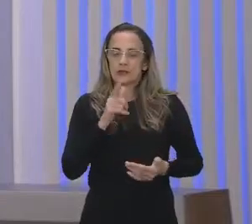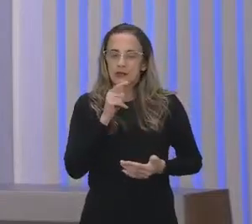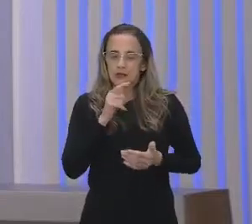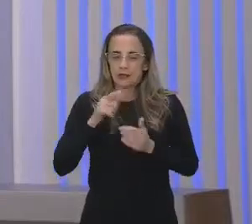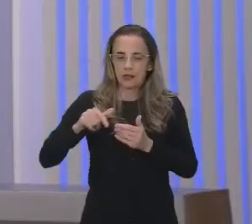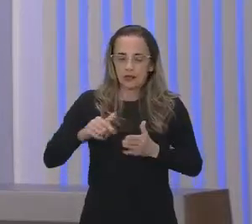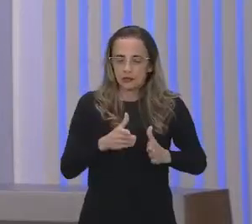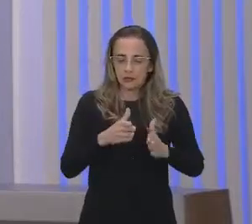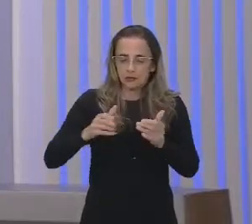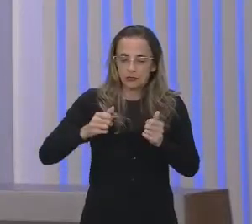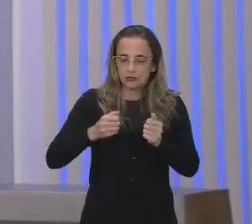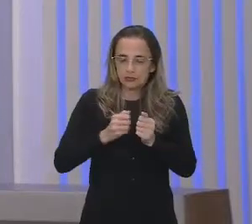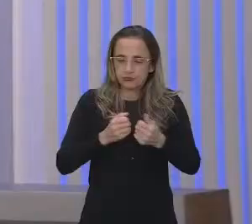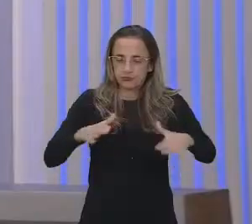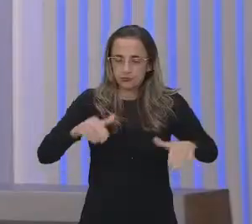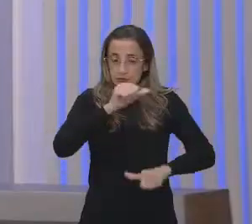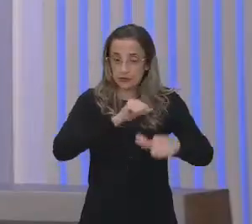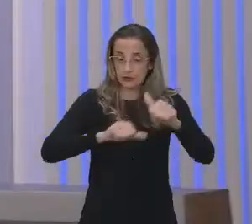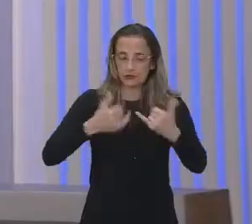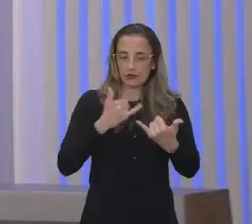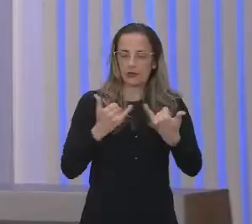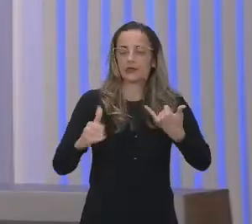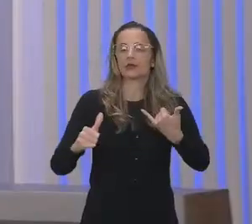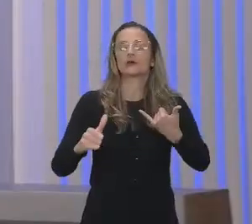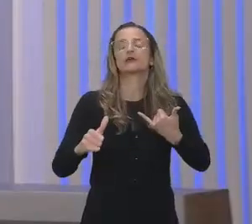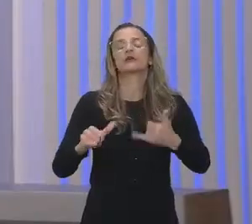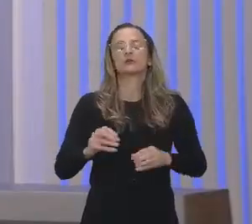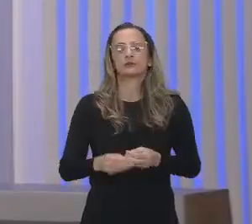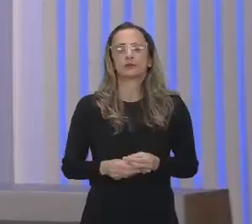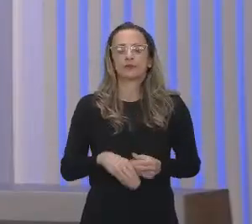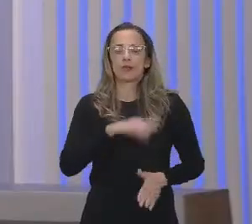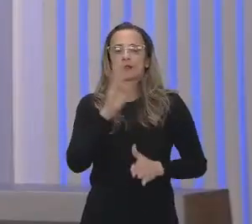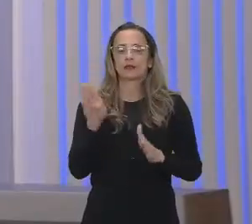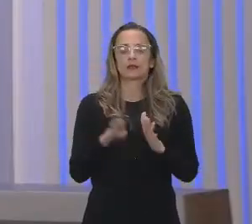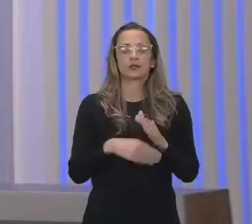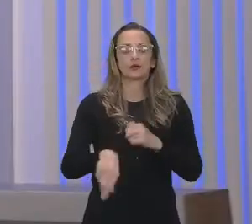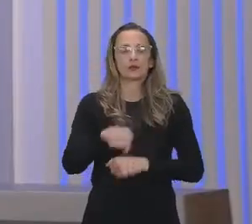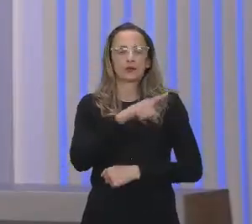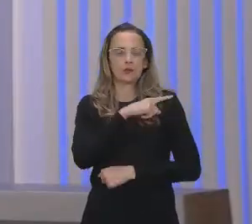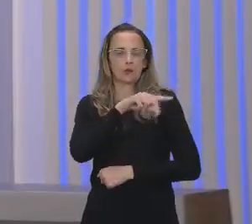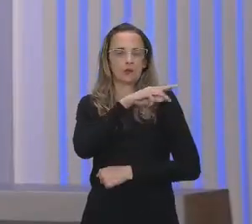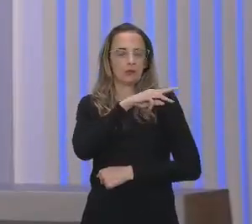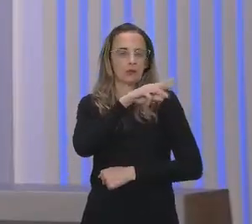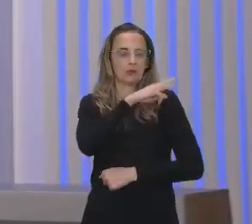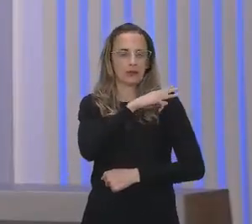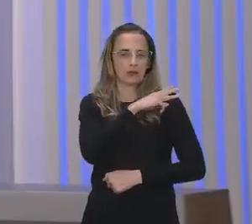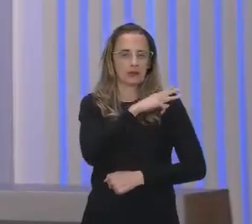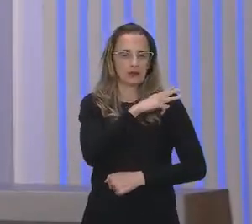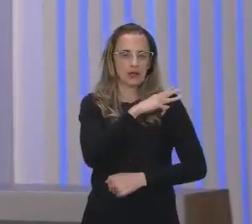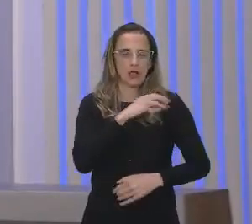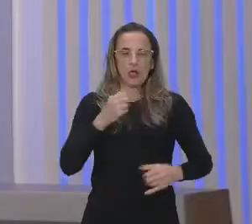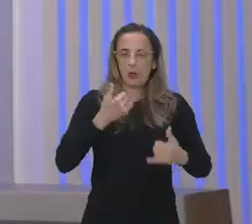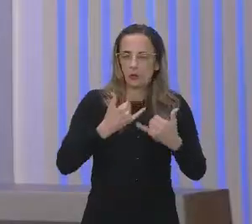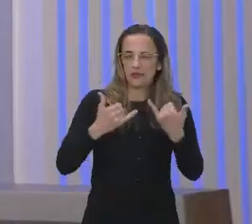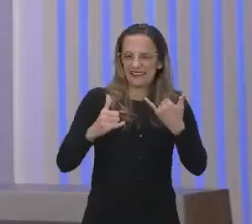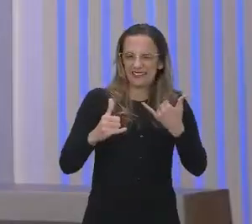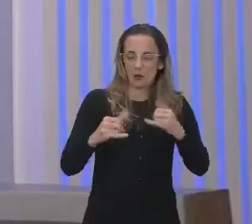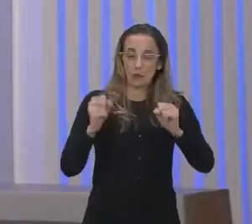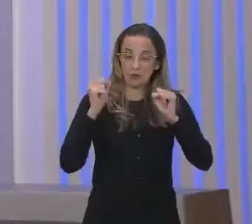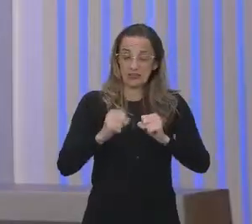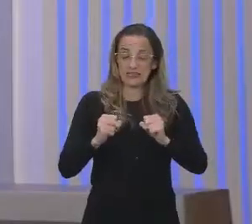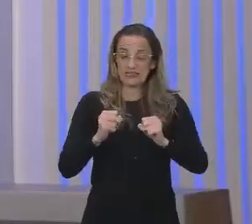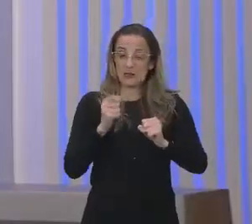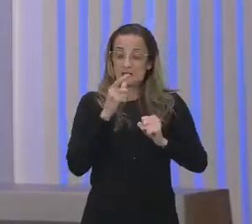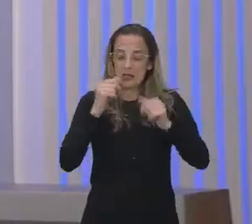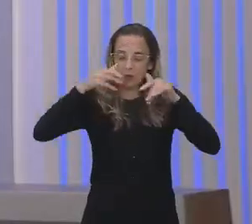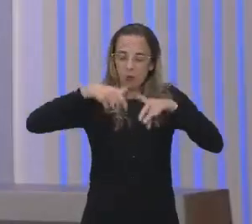elas transformam essa energia, e aí até chegar no ensino médio, que aí você vai falar, olha, a energia potencial da água que cai, que